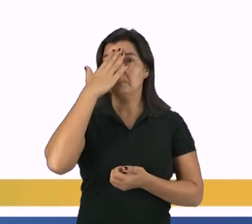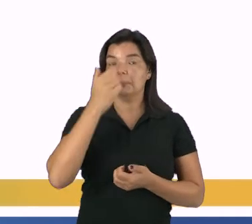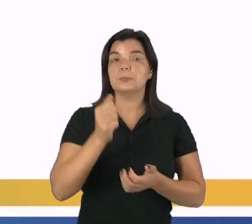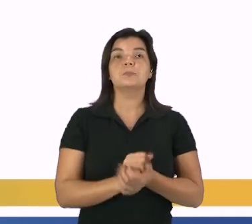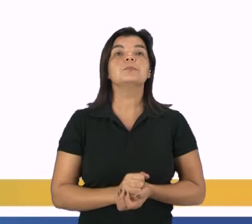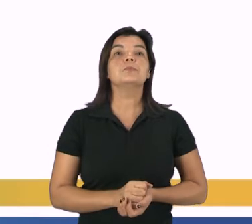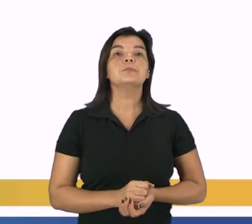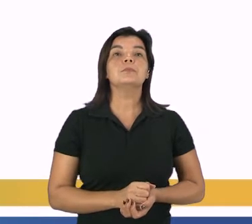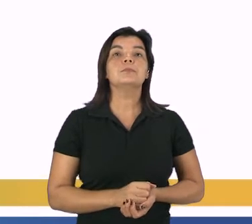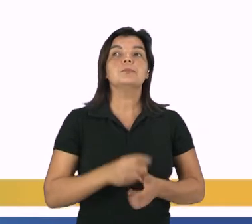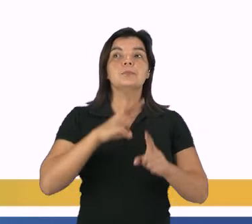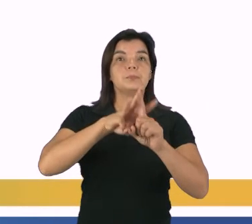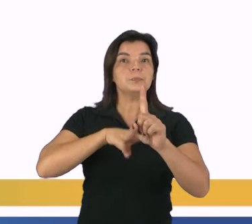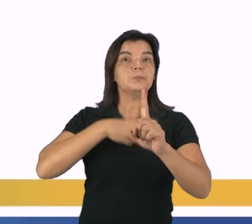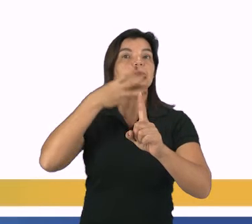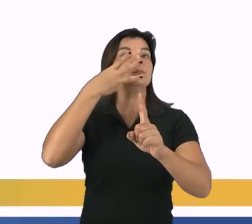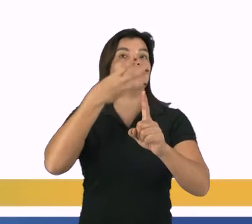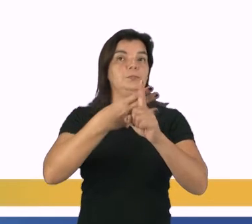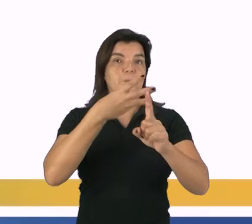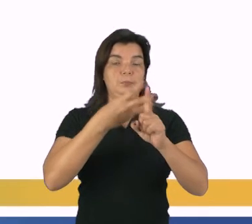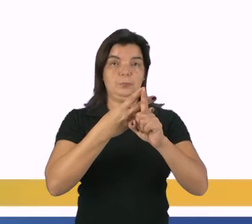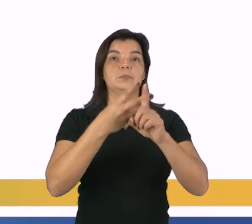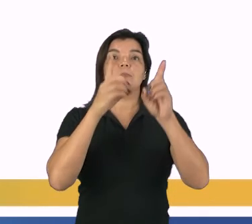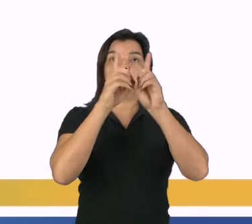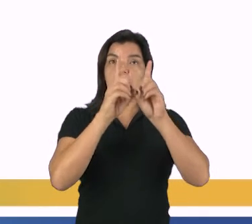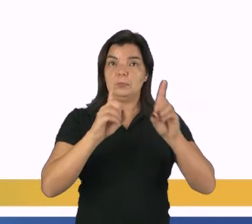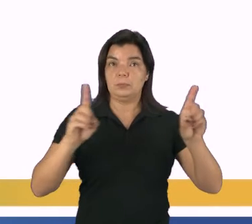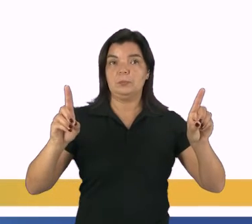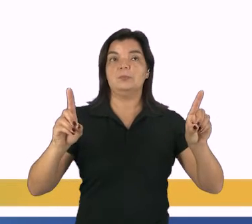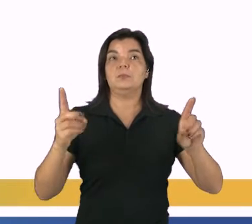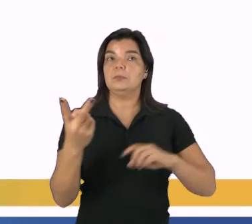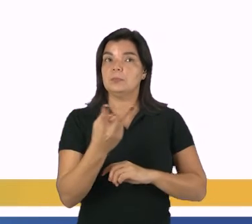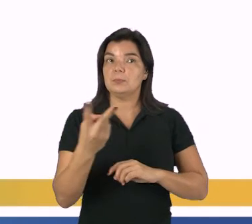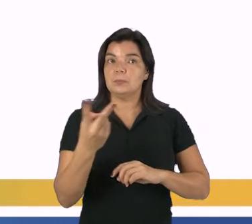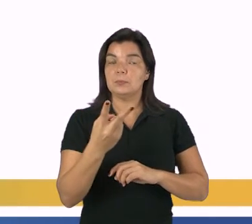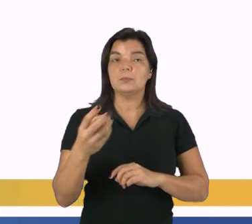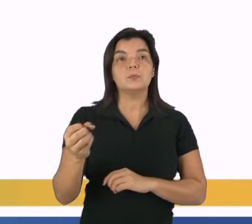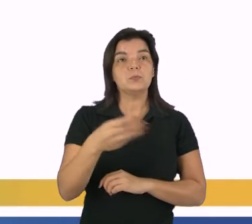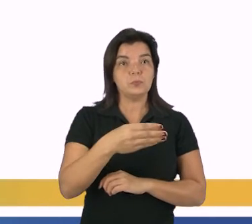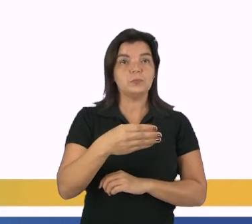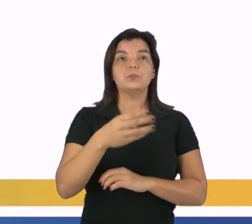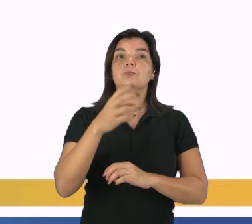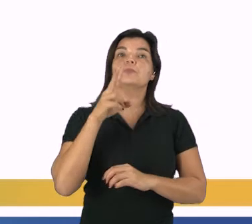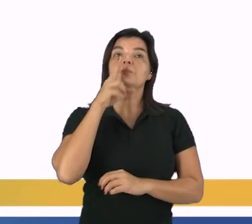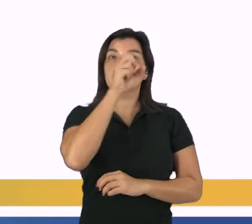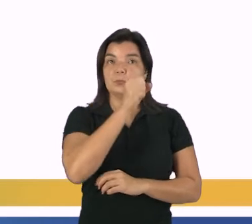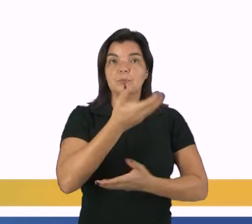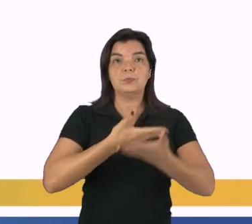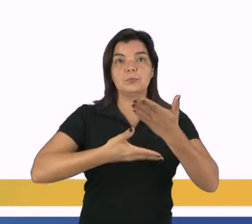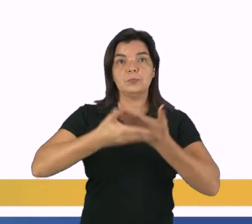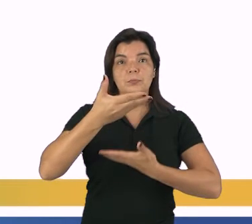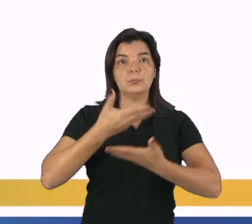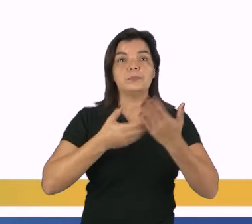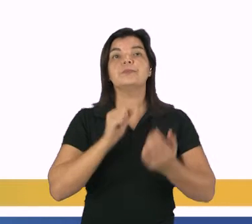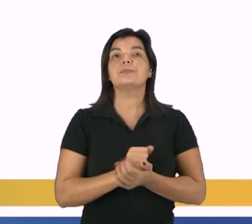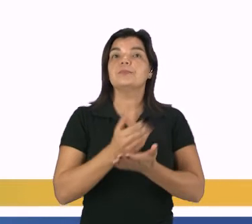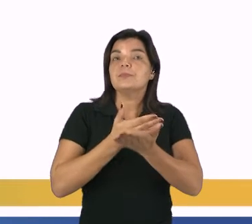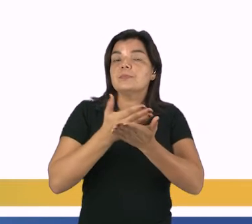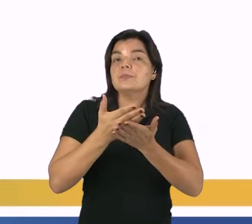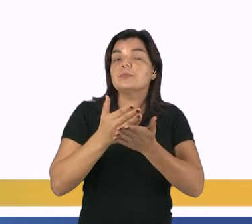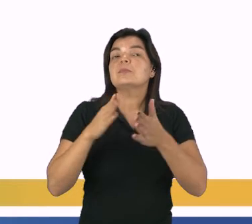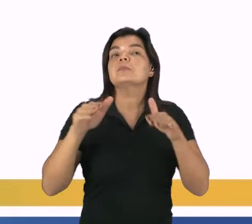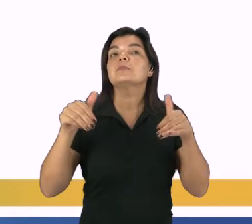são colocadas em uma região onde há interação elétrica entre elas. Quando separadas por uma